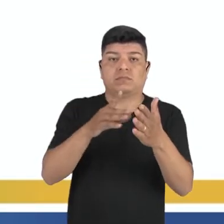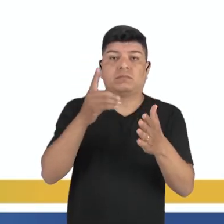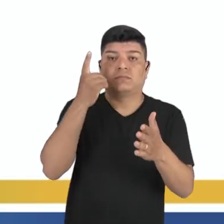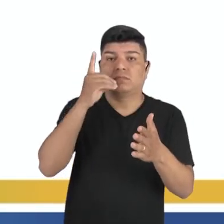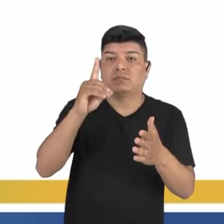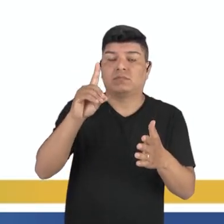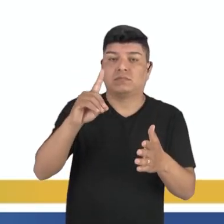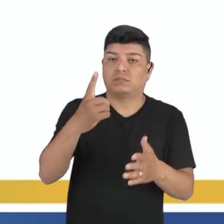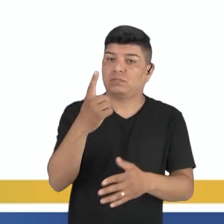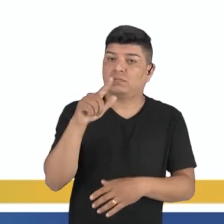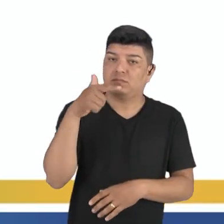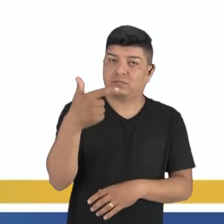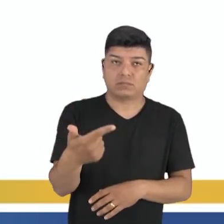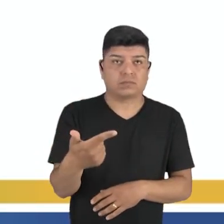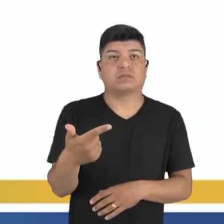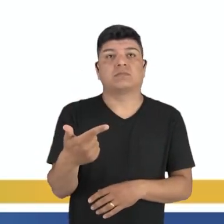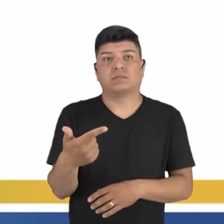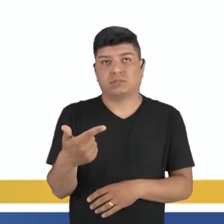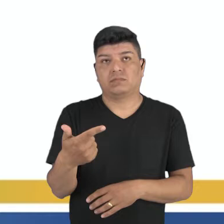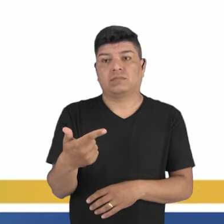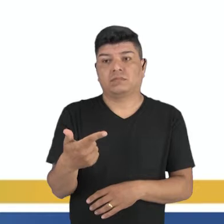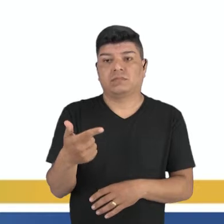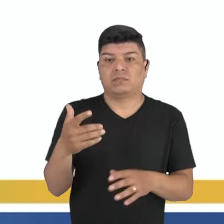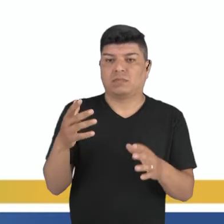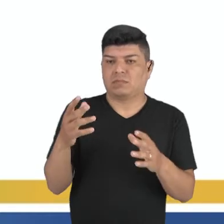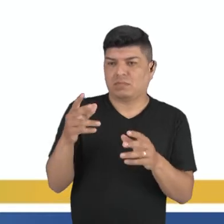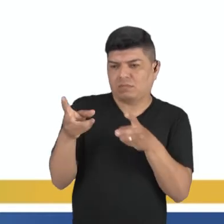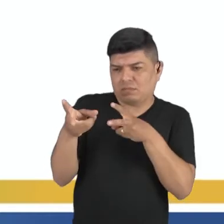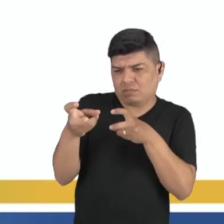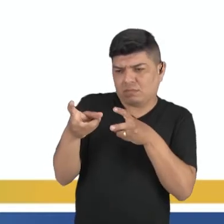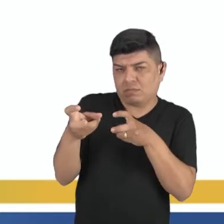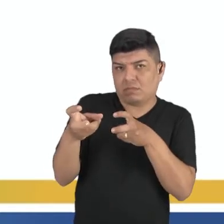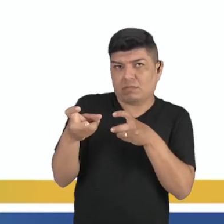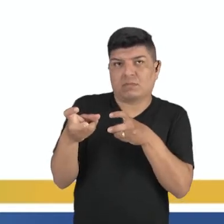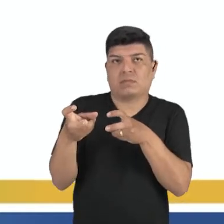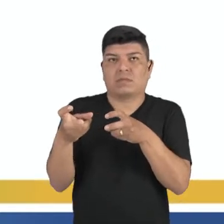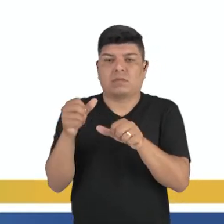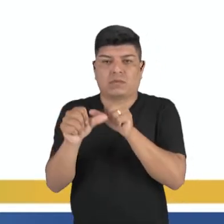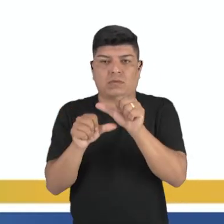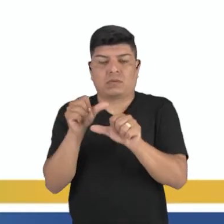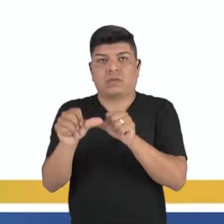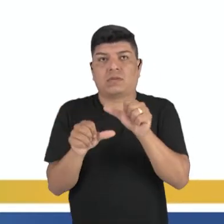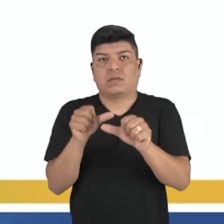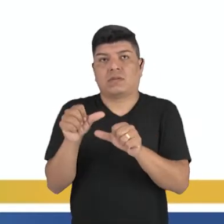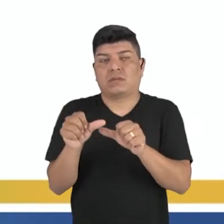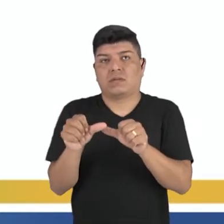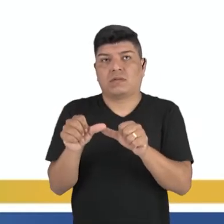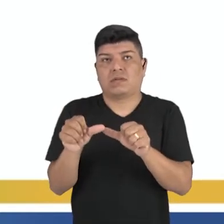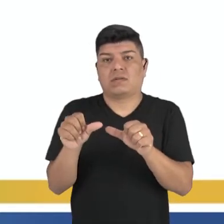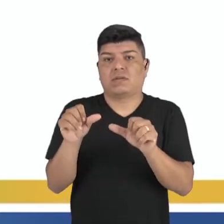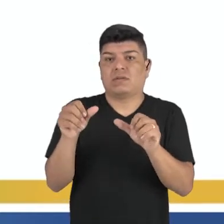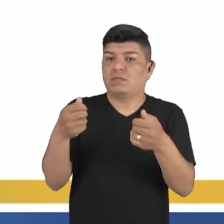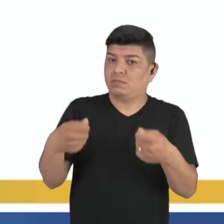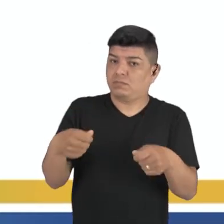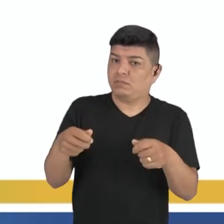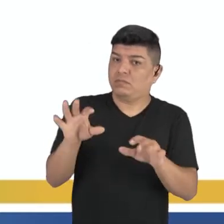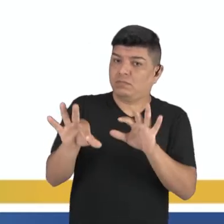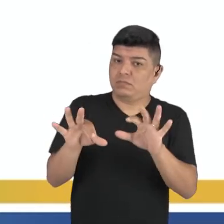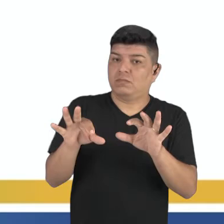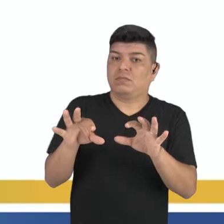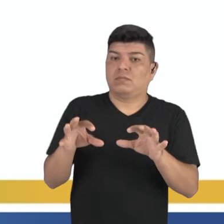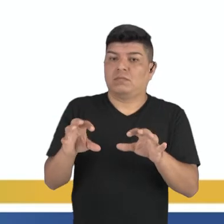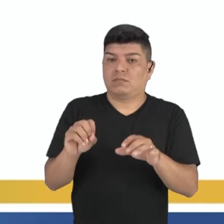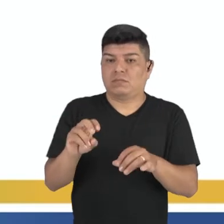depois. Ou seja, não é que praticamente você pegou ali no muco, percebeu a consistência que está alterada, significa que necessariamente você está na